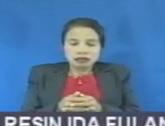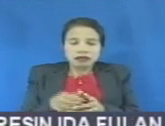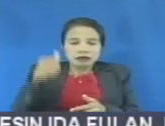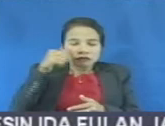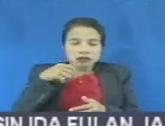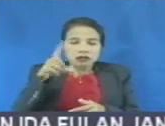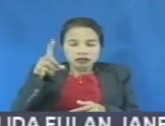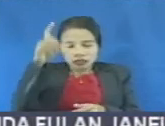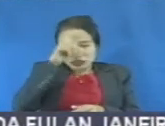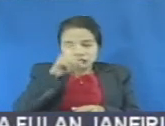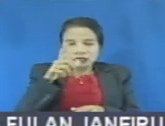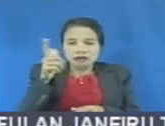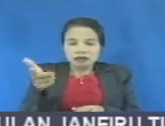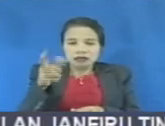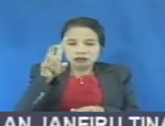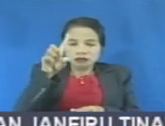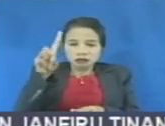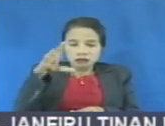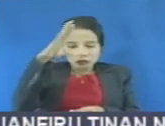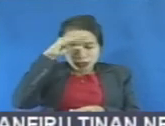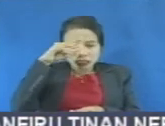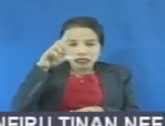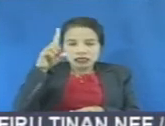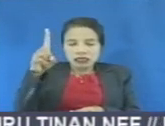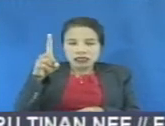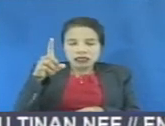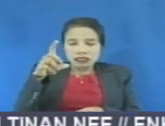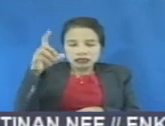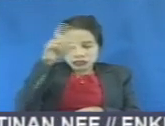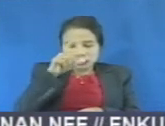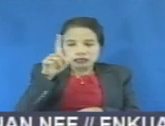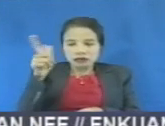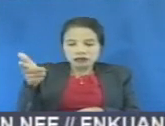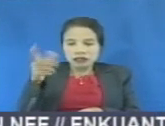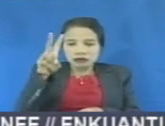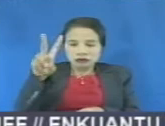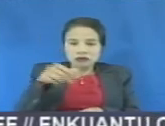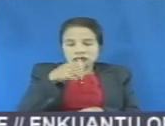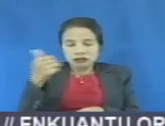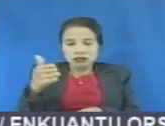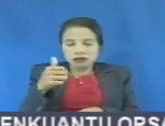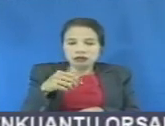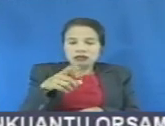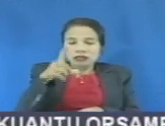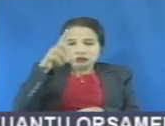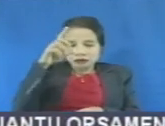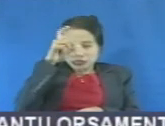Feto ida hoidade 21, no mane ida hoidade 22, no ida faleselu hoidade